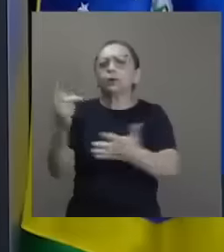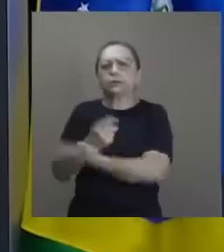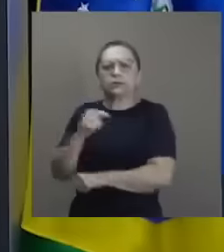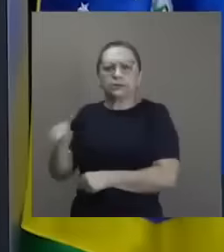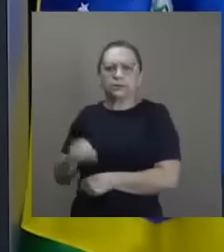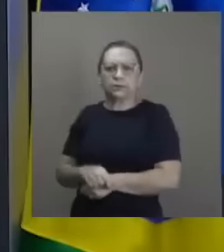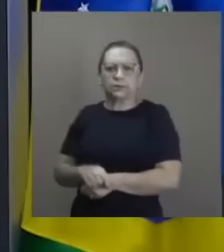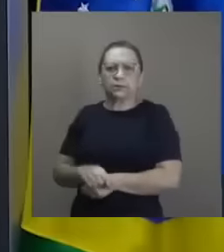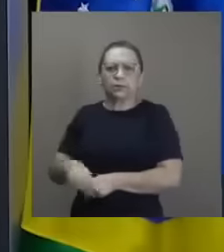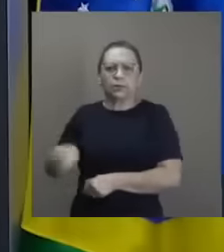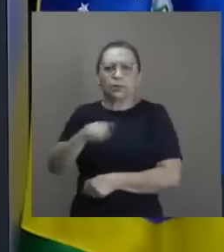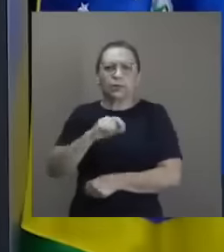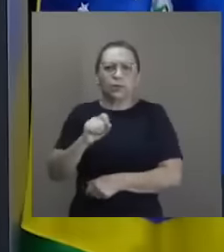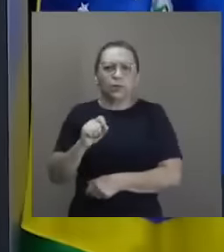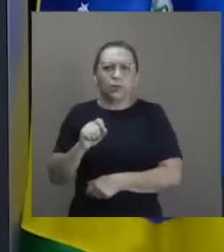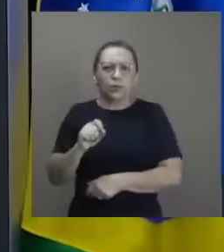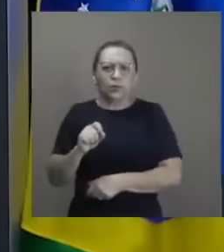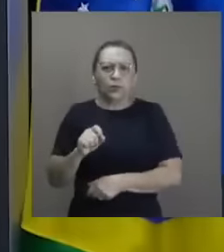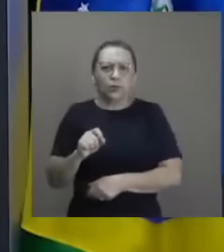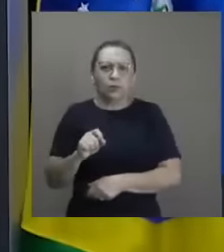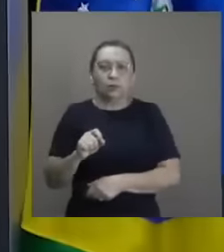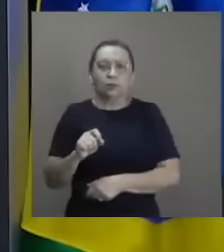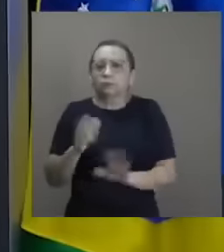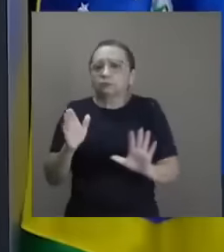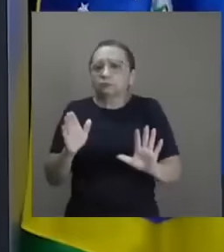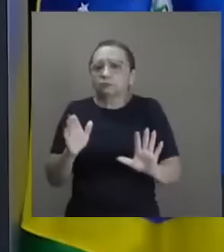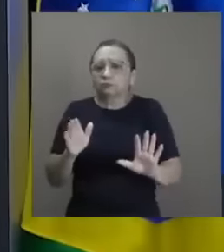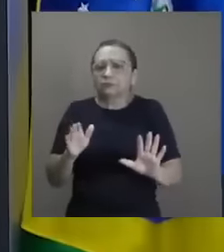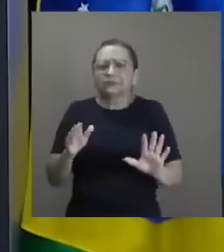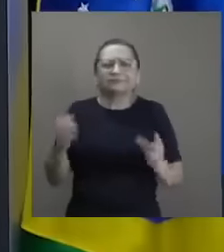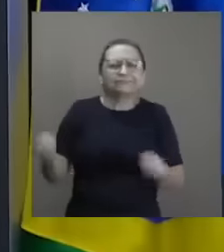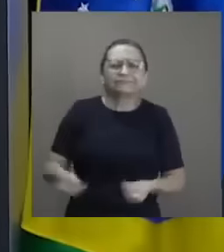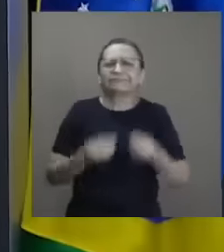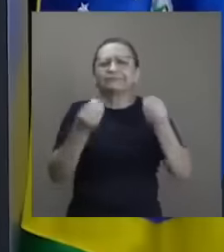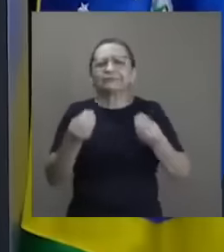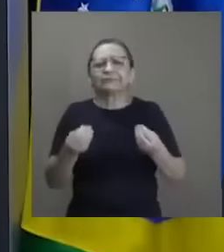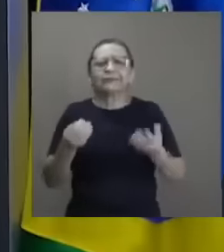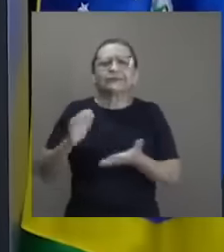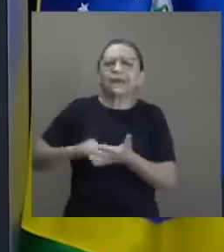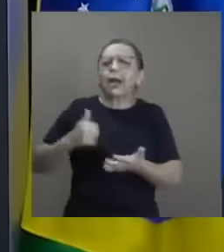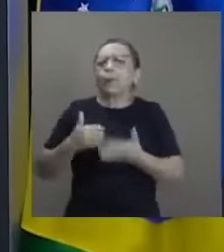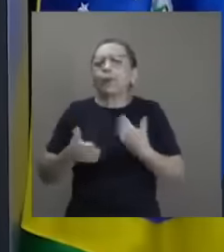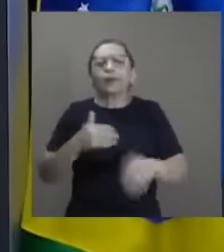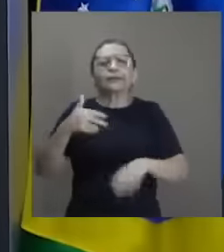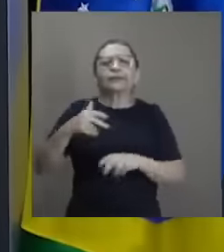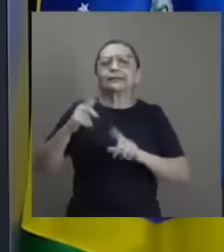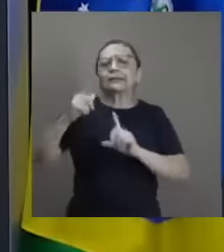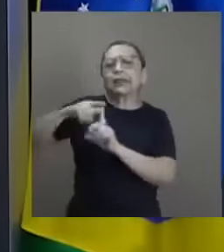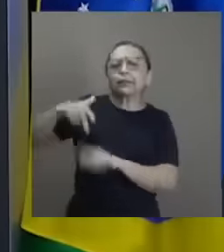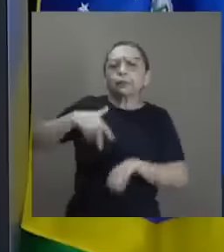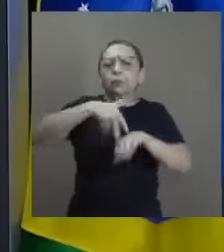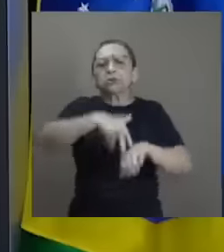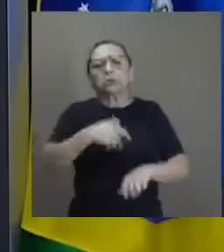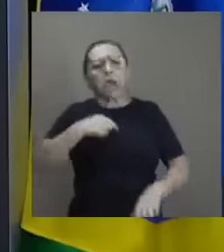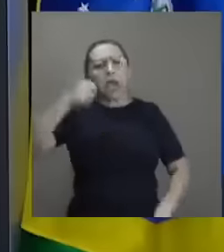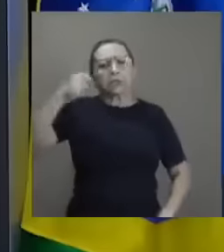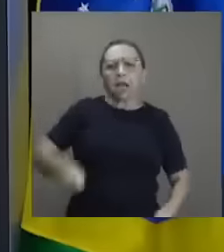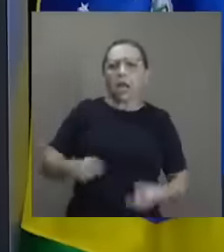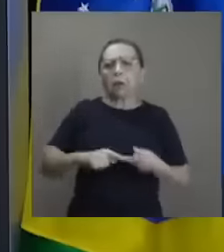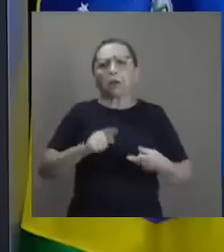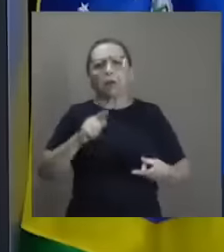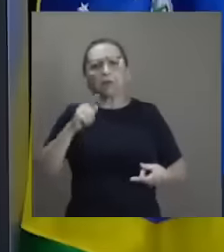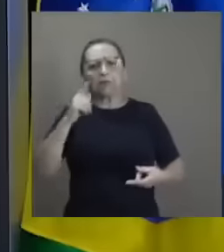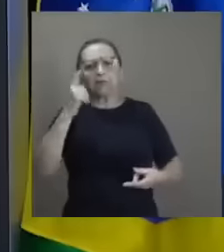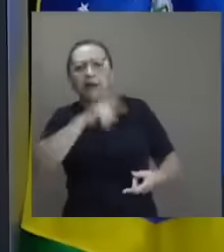para nos afastar claramente de qualquer postura que seja radical, de ruptura,